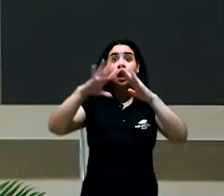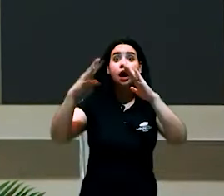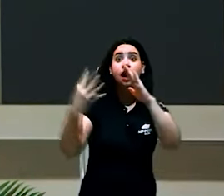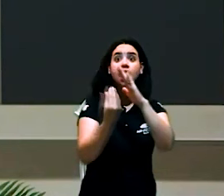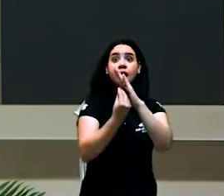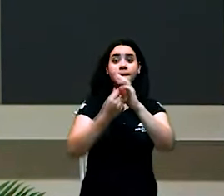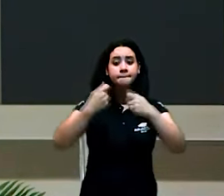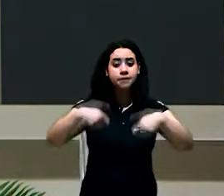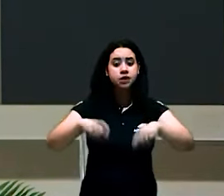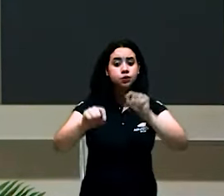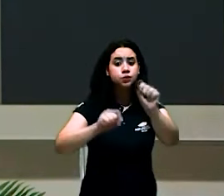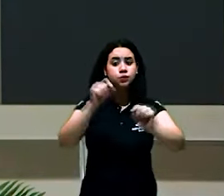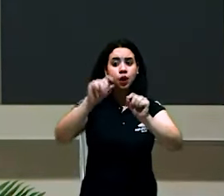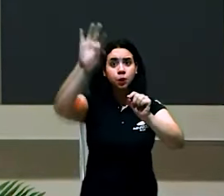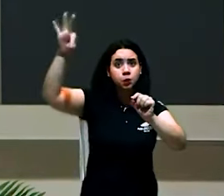em plenitude de glória.